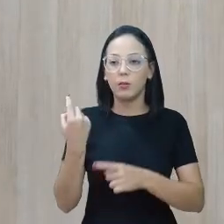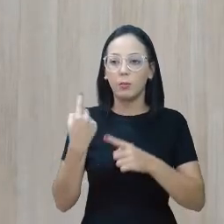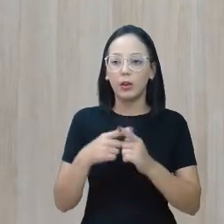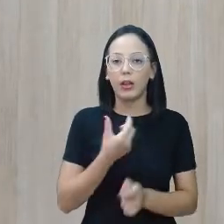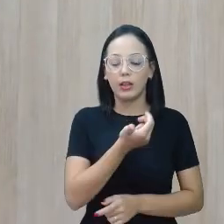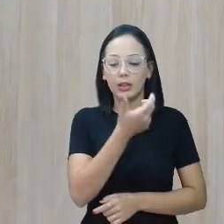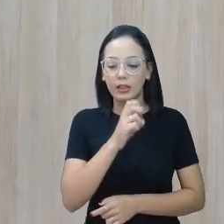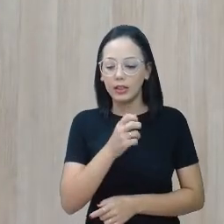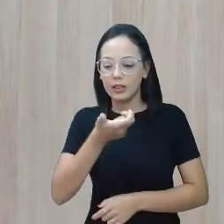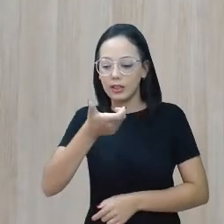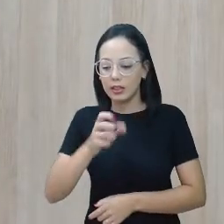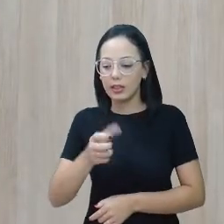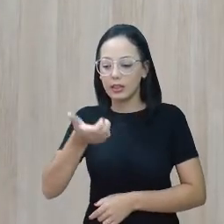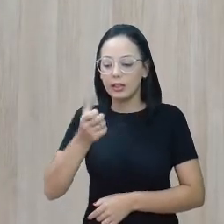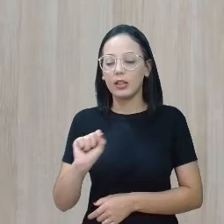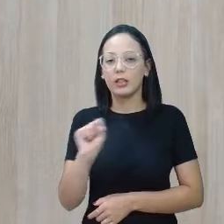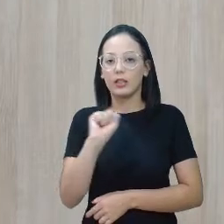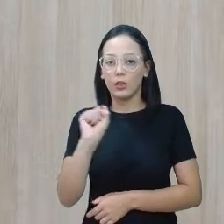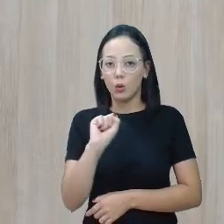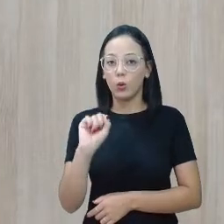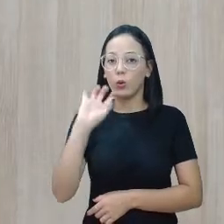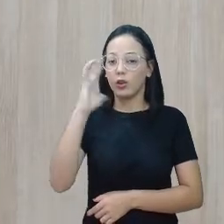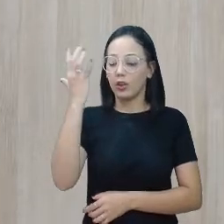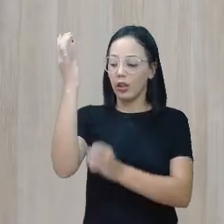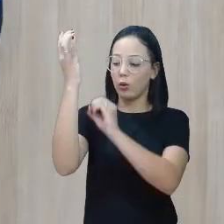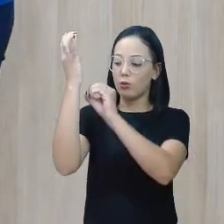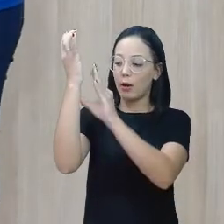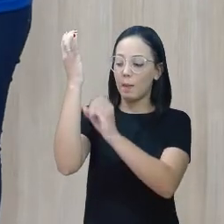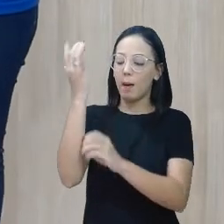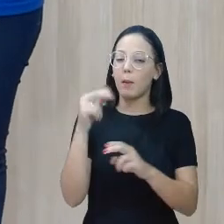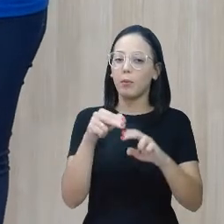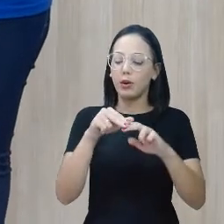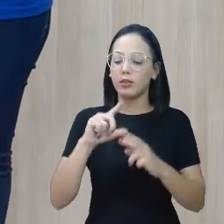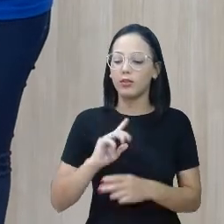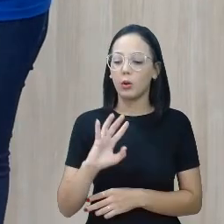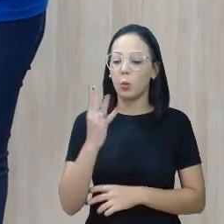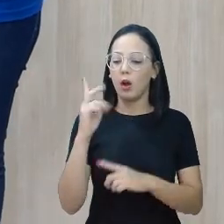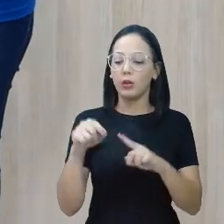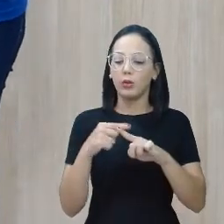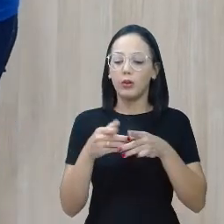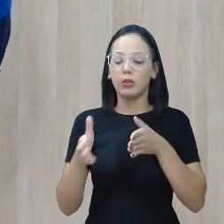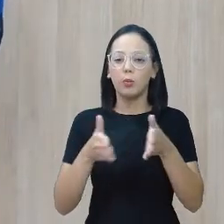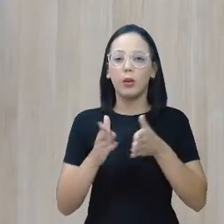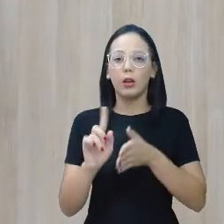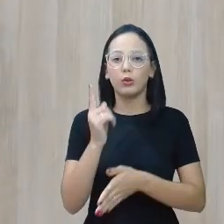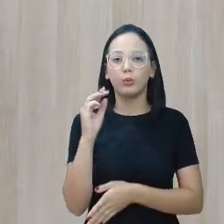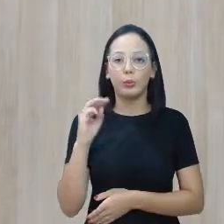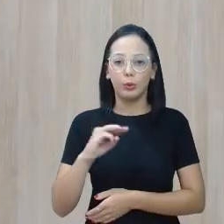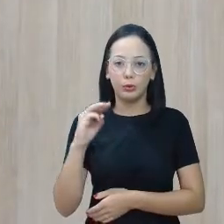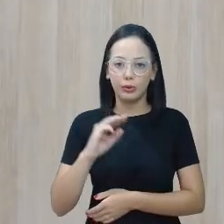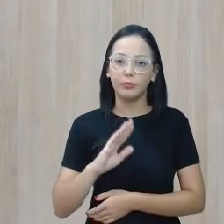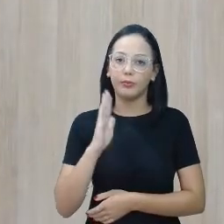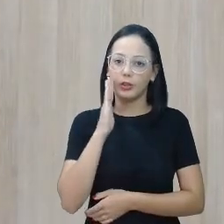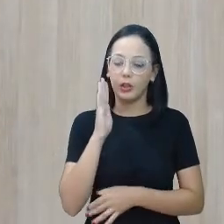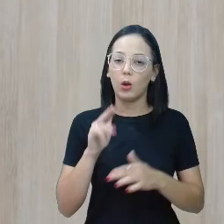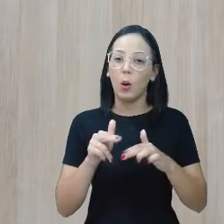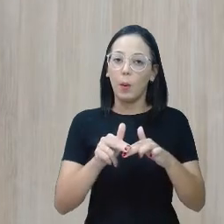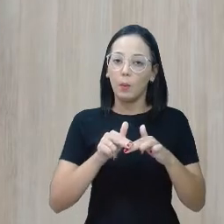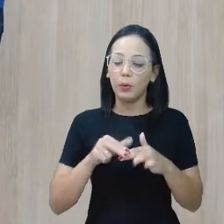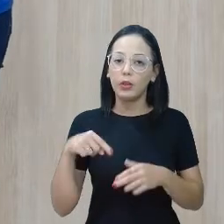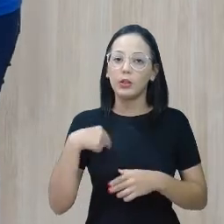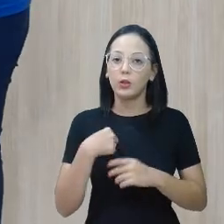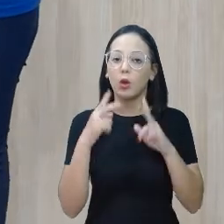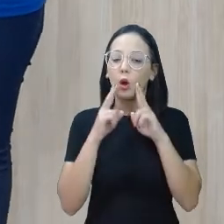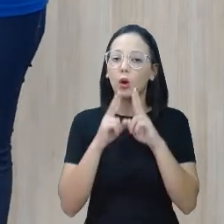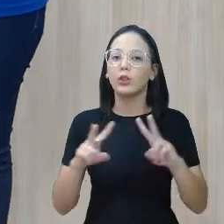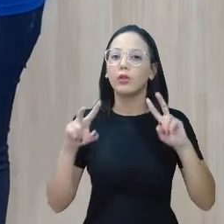segundos que essas luzinhas acendem. A gente vai ter 4 vezes aí nesse período de 1 minuto, tá certo? Inicialmente, a gente viu